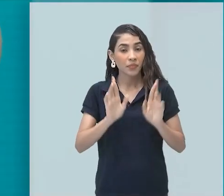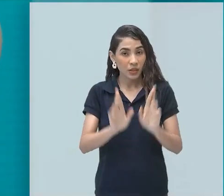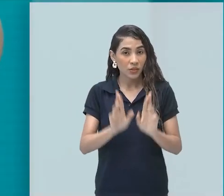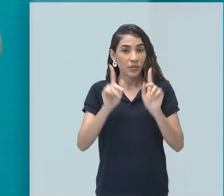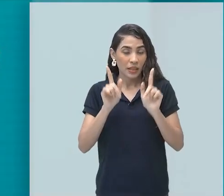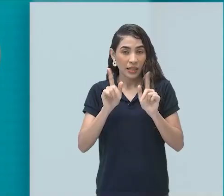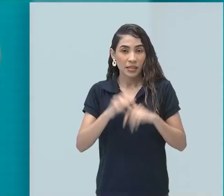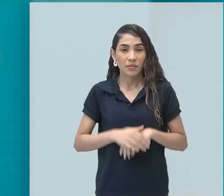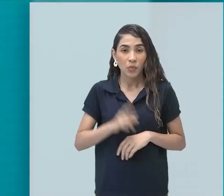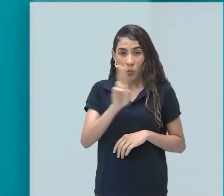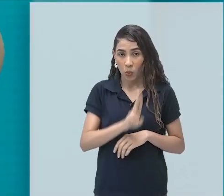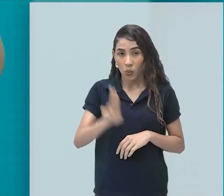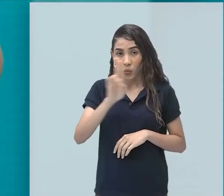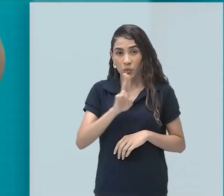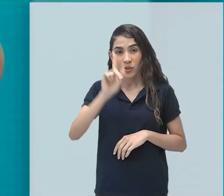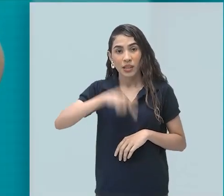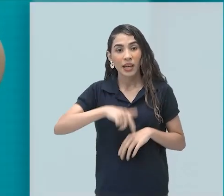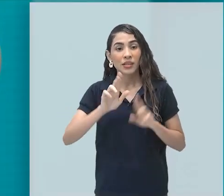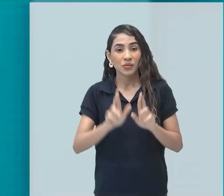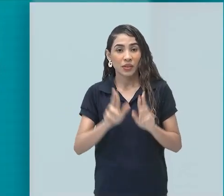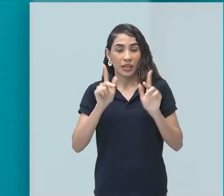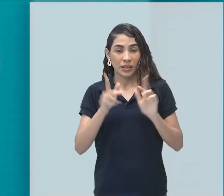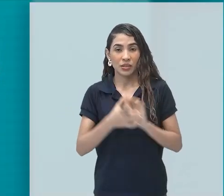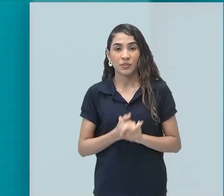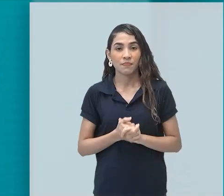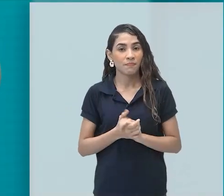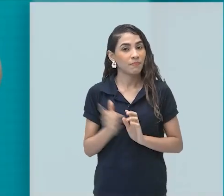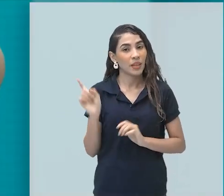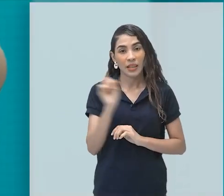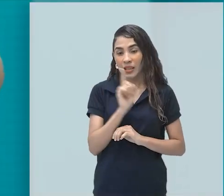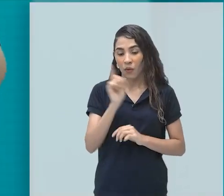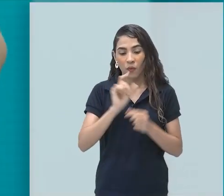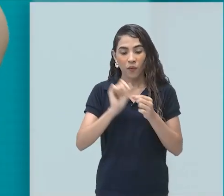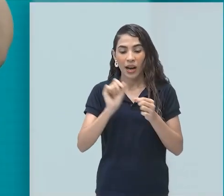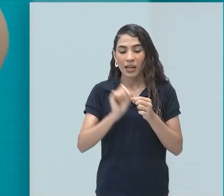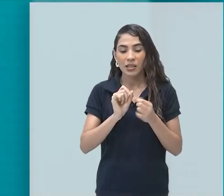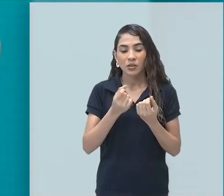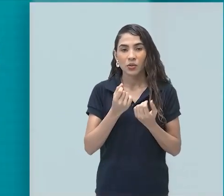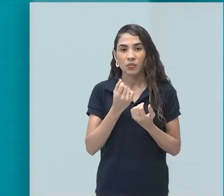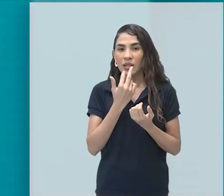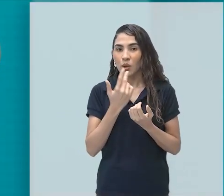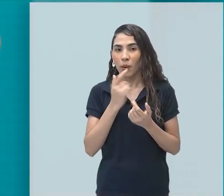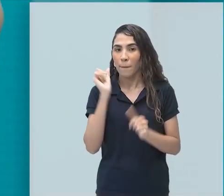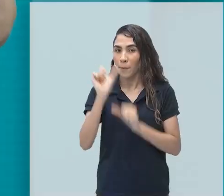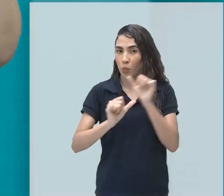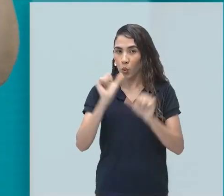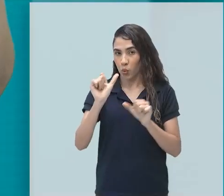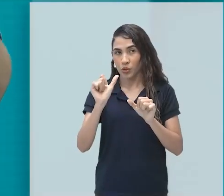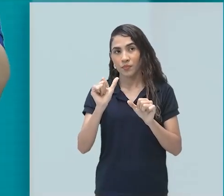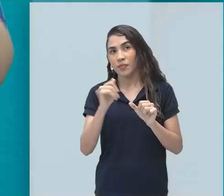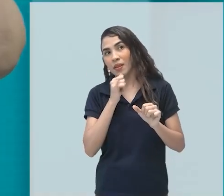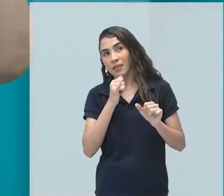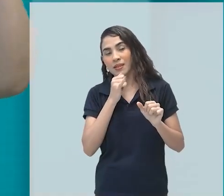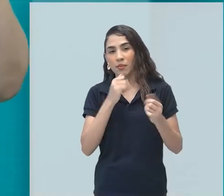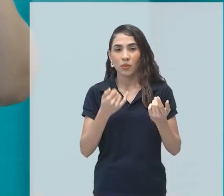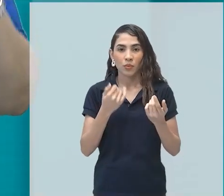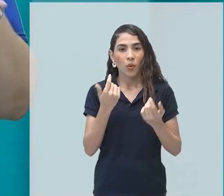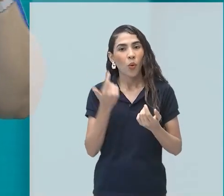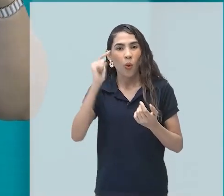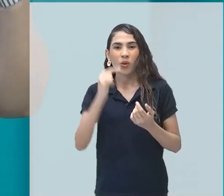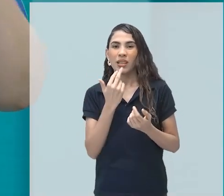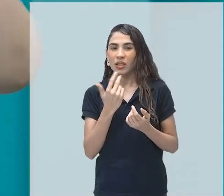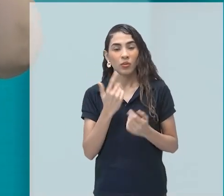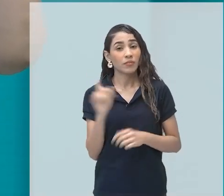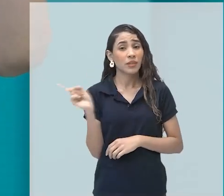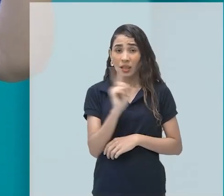diferenças, esses usos que são diferentes, não fazem com que a língua mude e torne outra